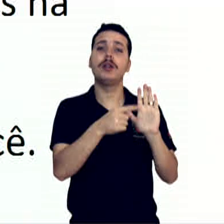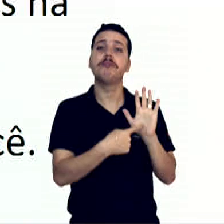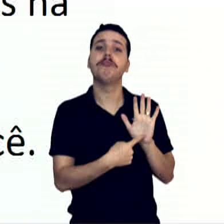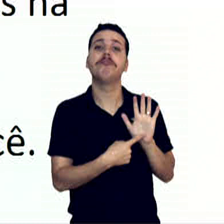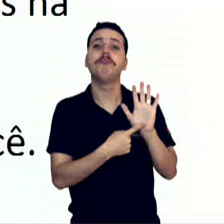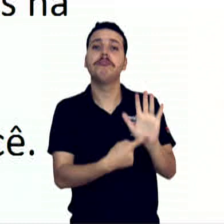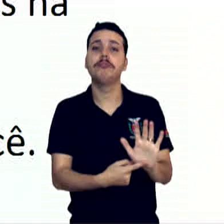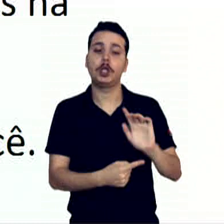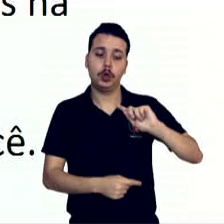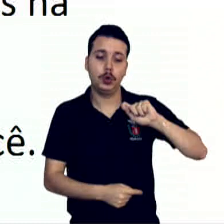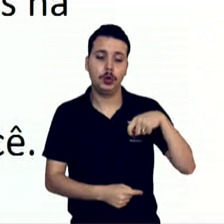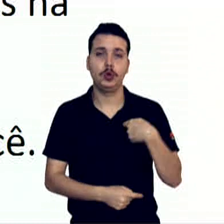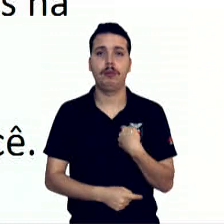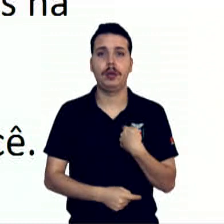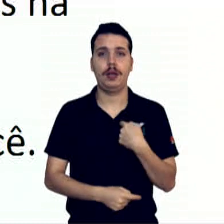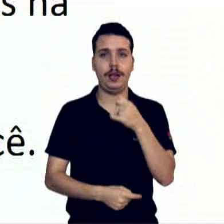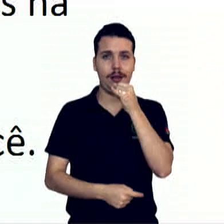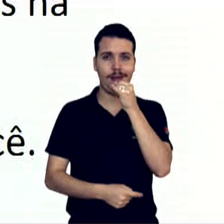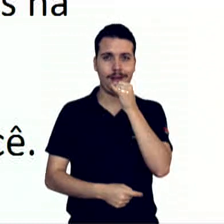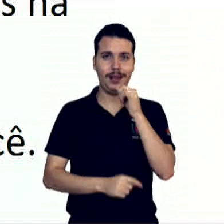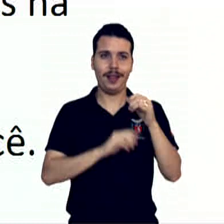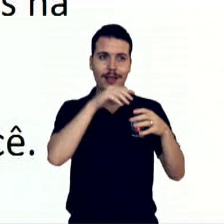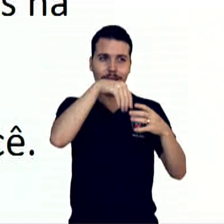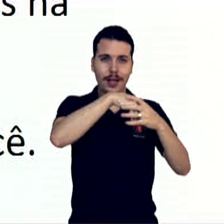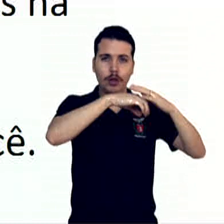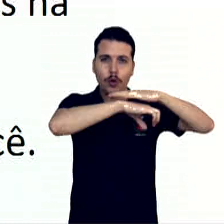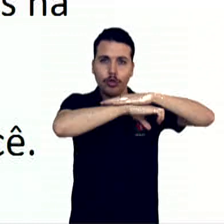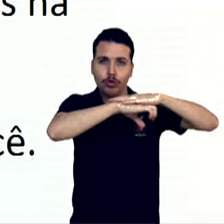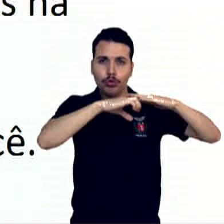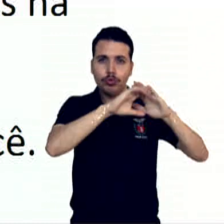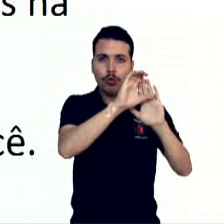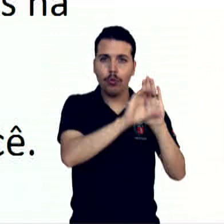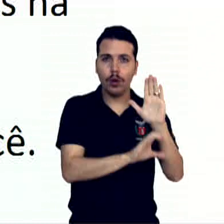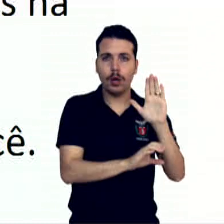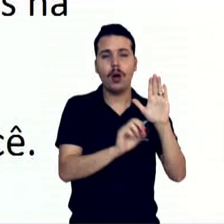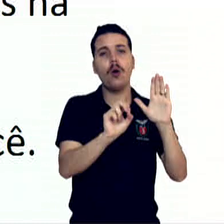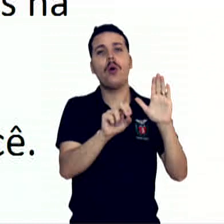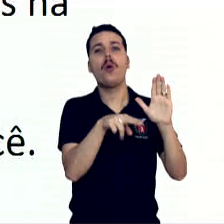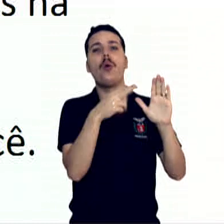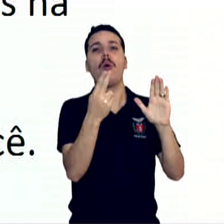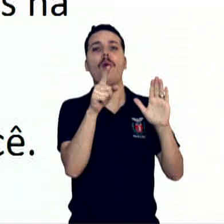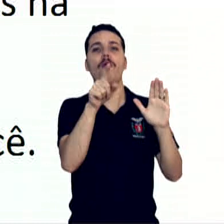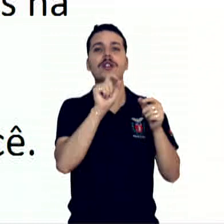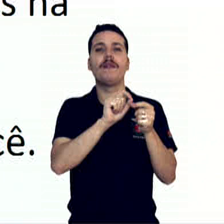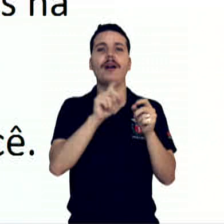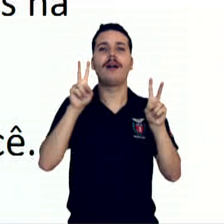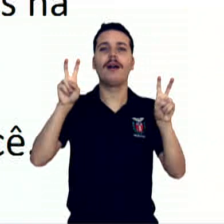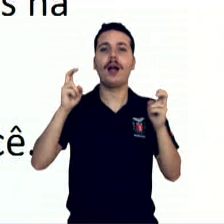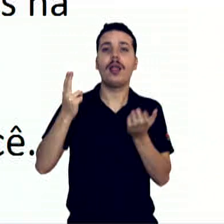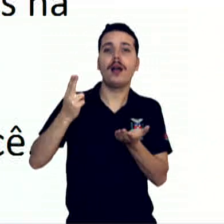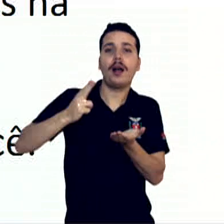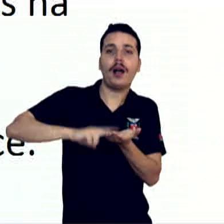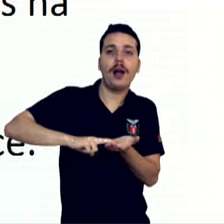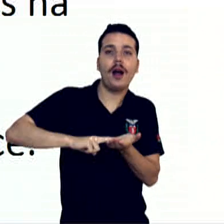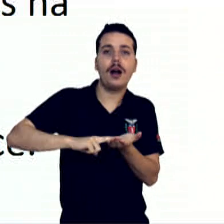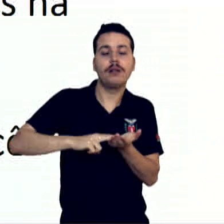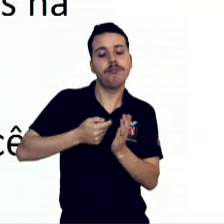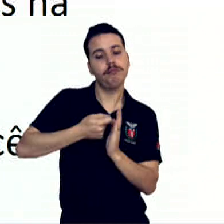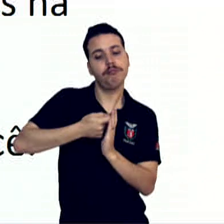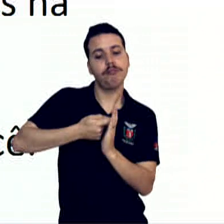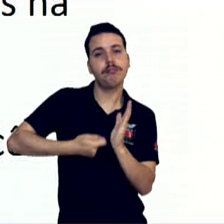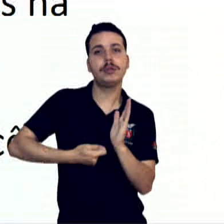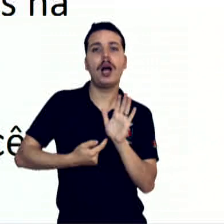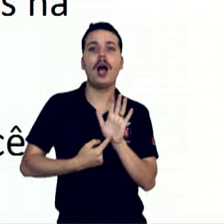apresentação. Você pode colocar dentro da estrutura do currículo ou você pode fazer uma carta de apresentação à